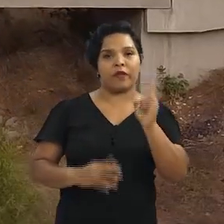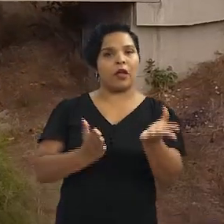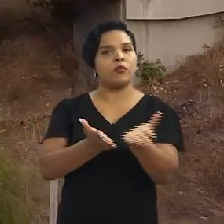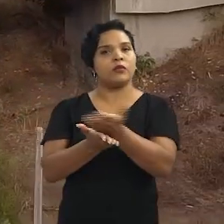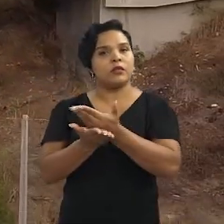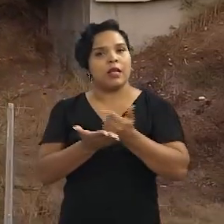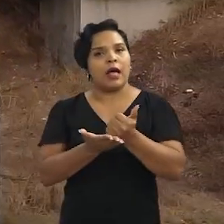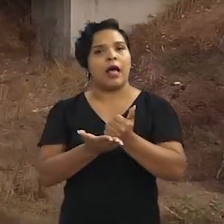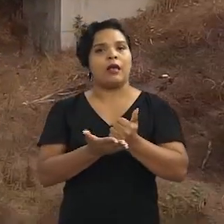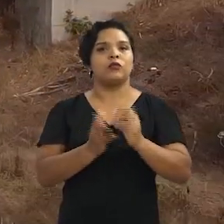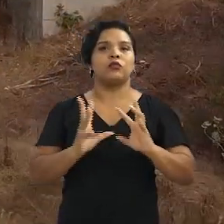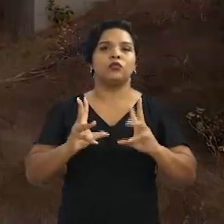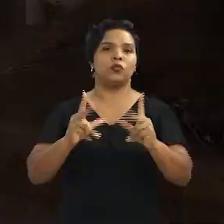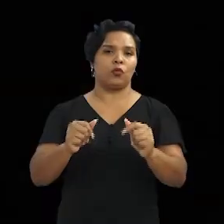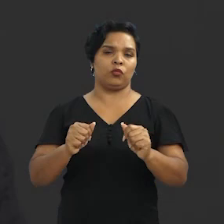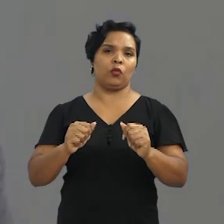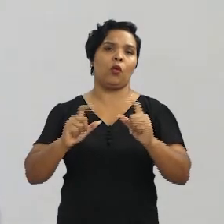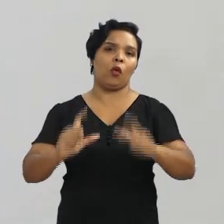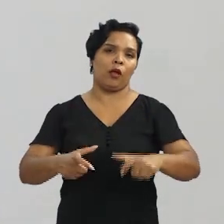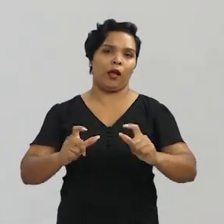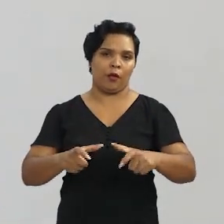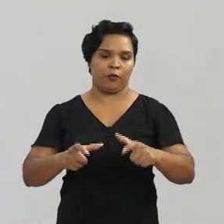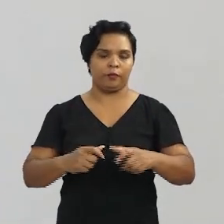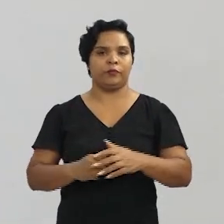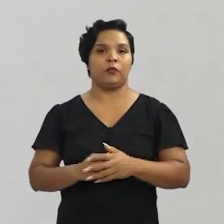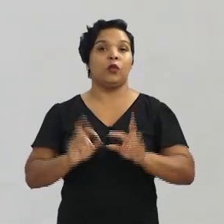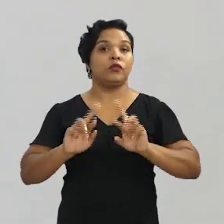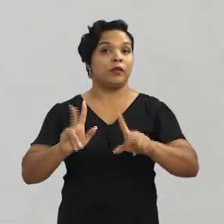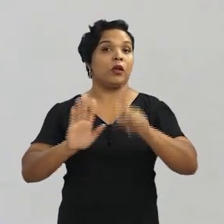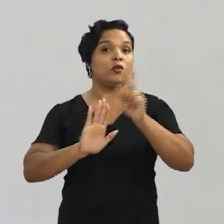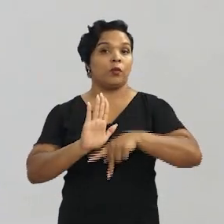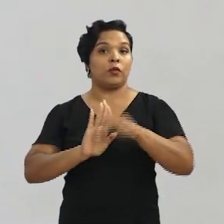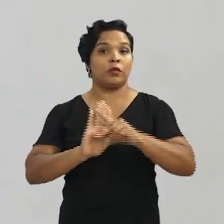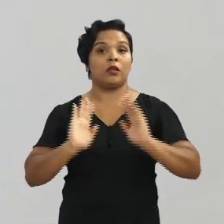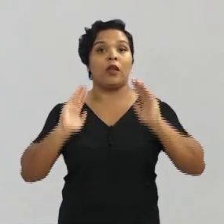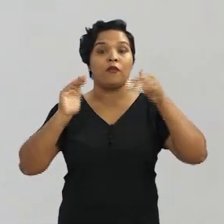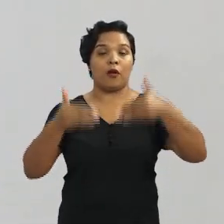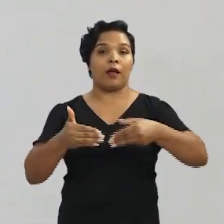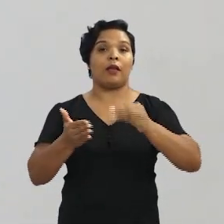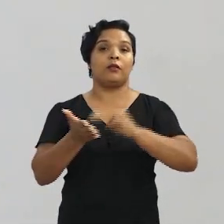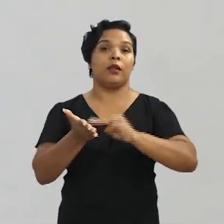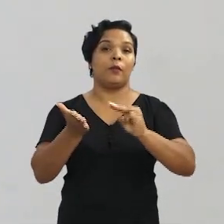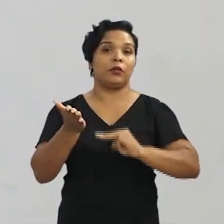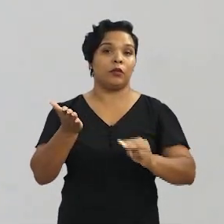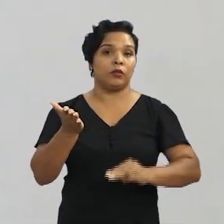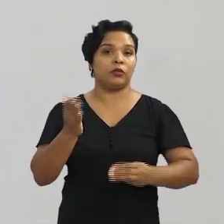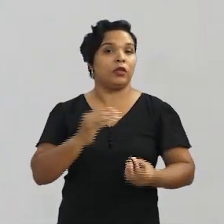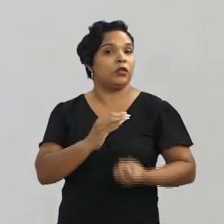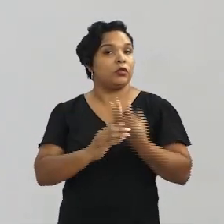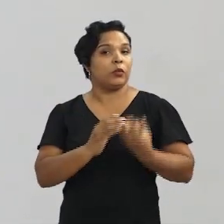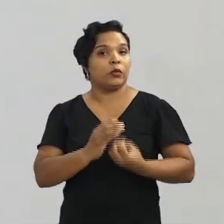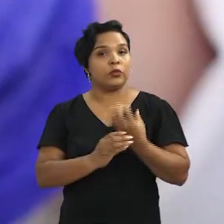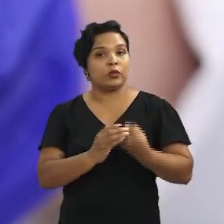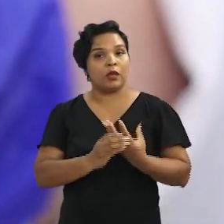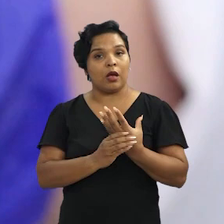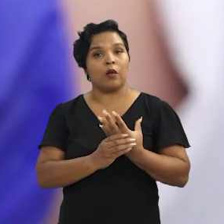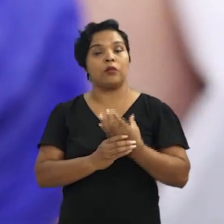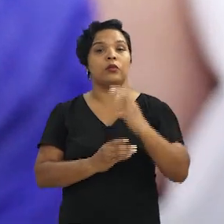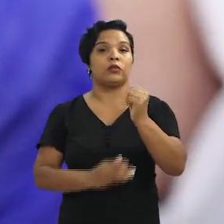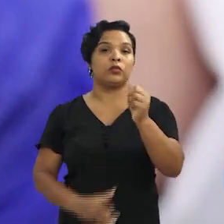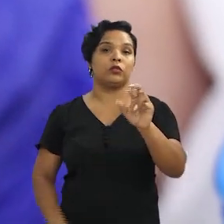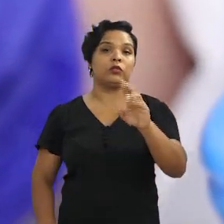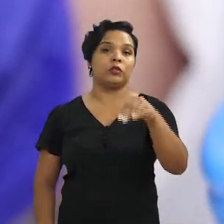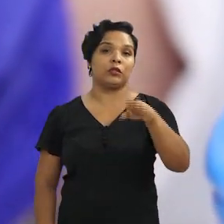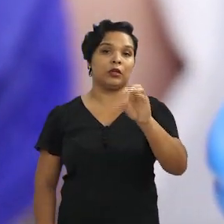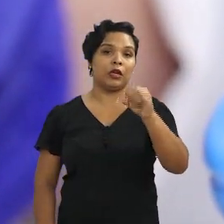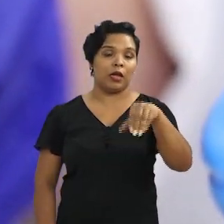interpretar dados do conjunto de fontes. O diferencial desse nosso projeto, eu diria também que é focado na metodologia de produção desses compostos, uma